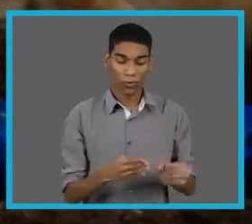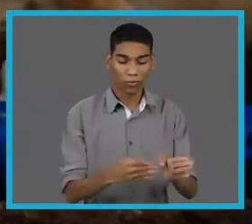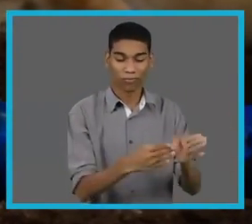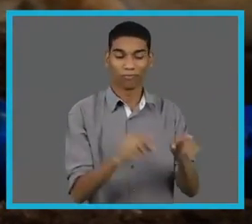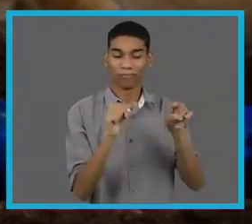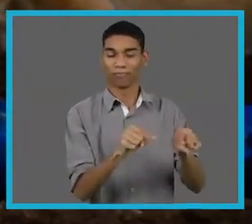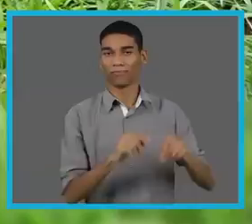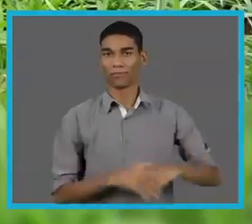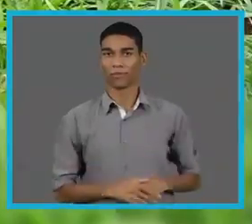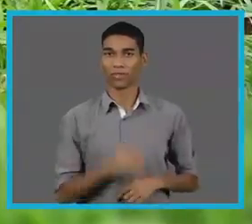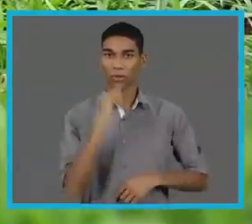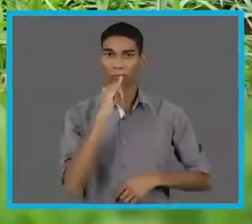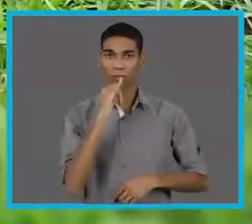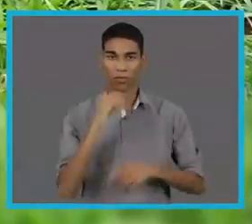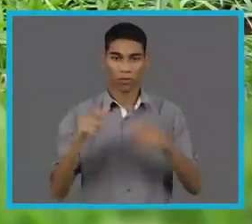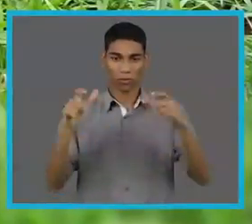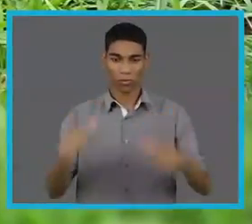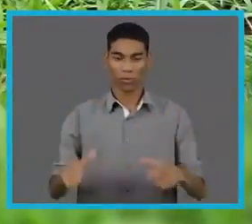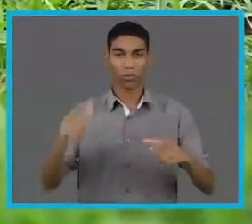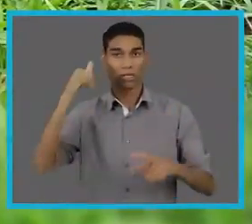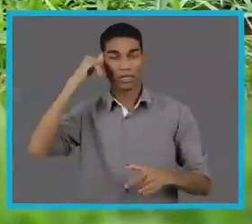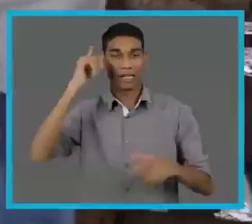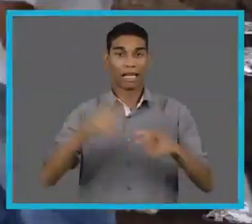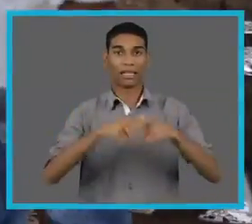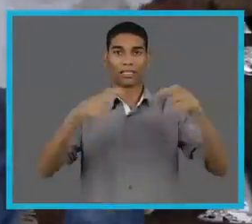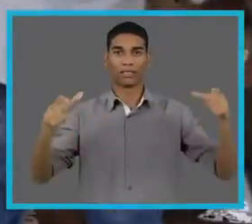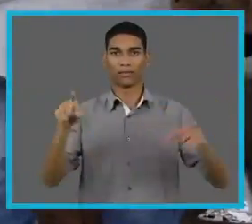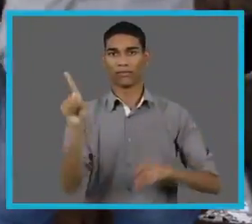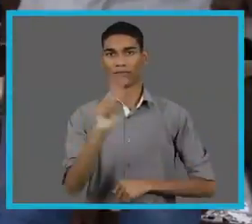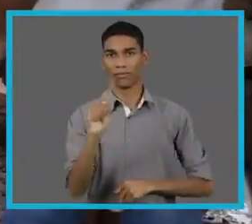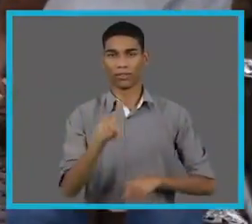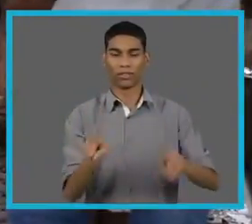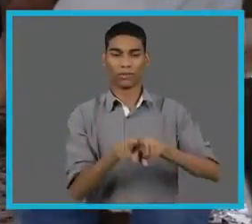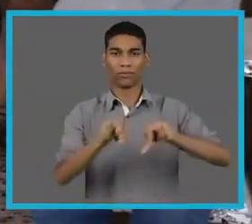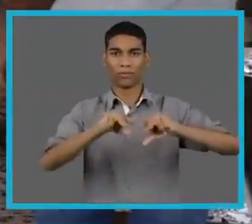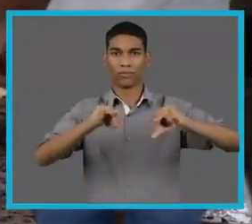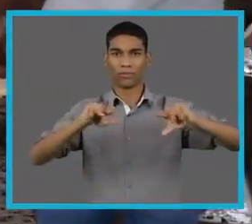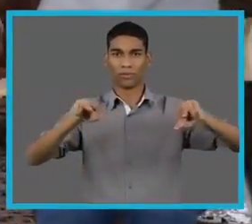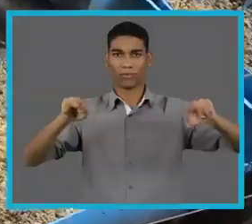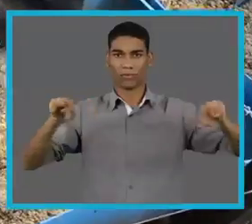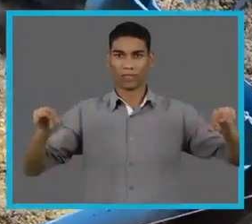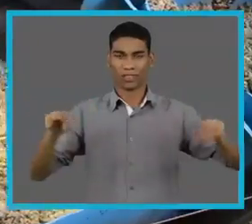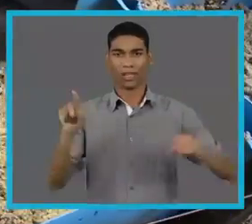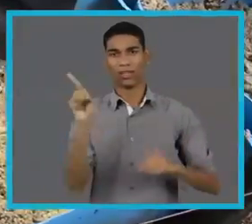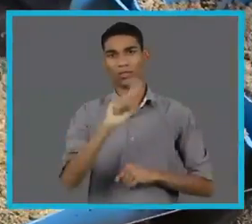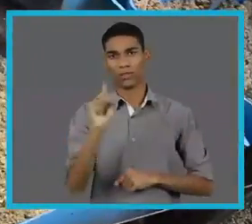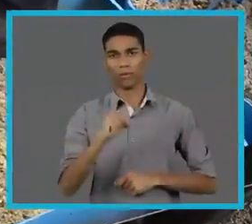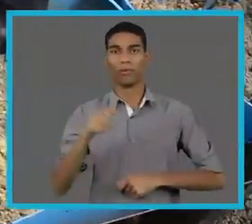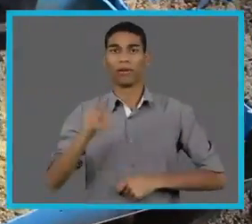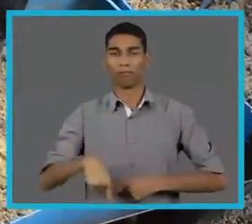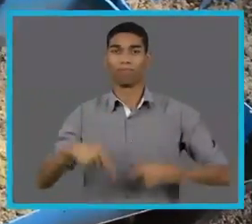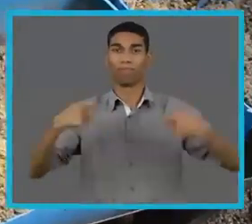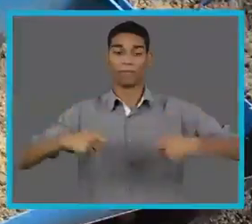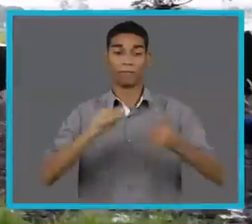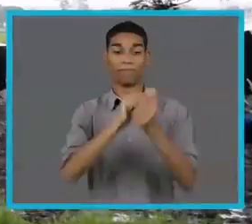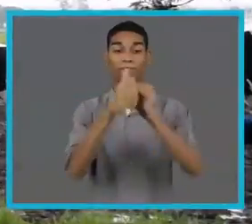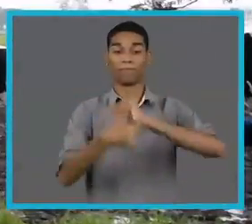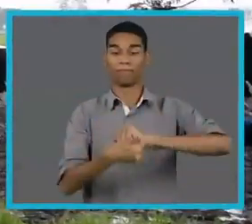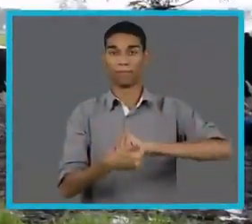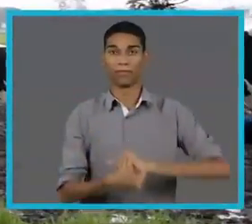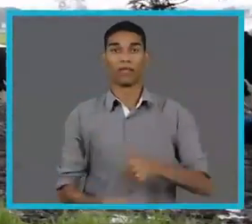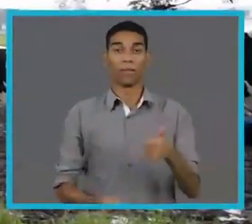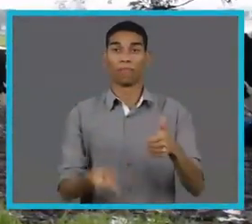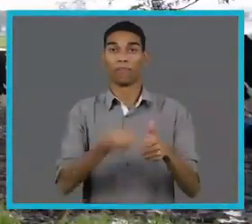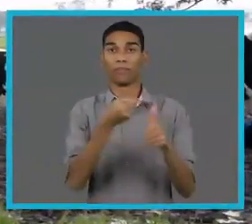porque o caminho é esse. Para quem não tem um pasto grande, com disponibilidade e diversidade de nutrientes, é preciso